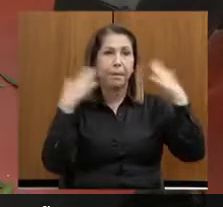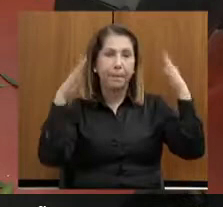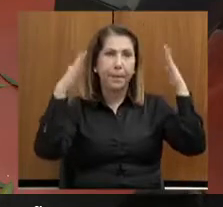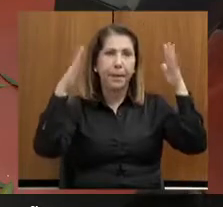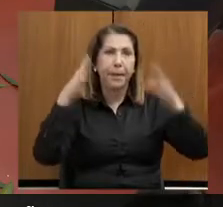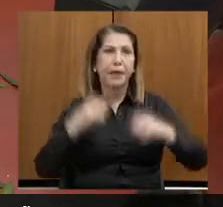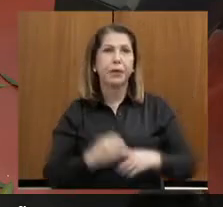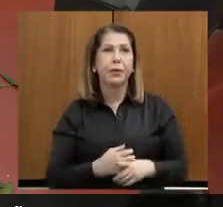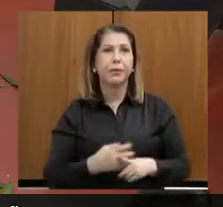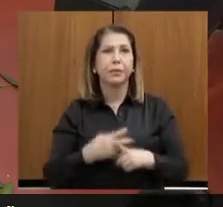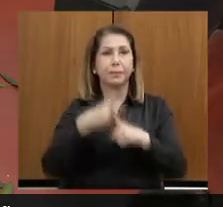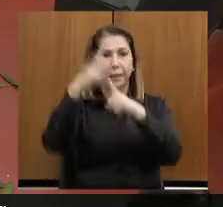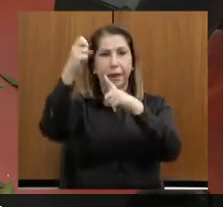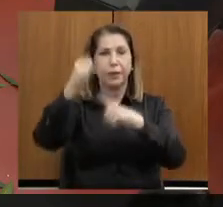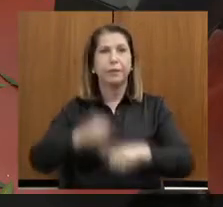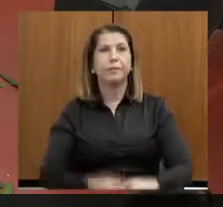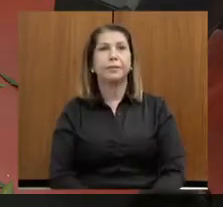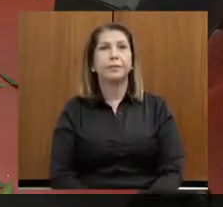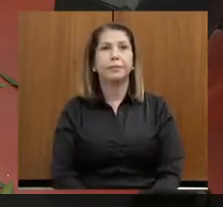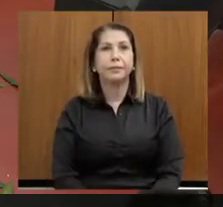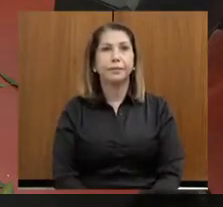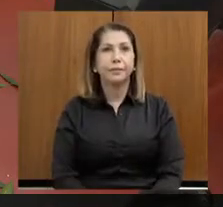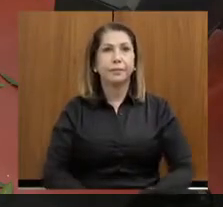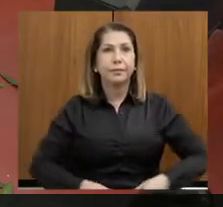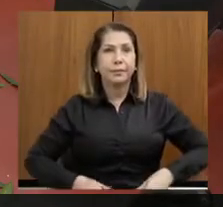E aí Oi